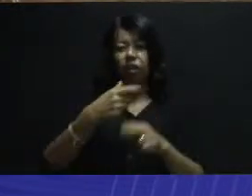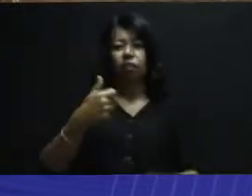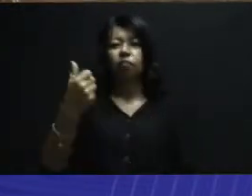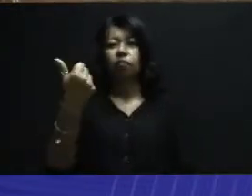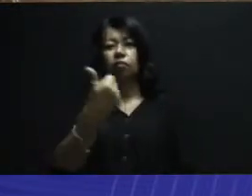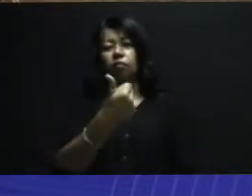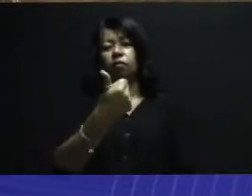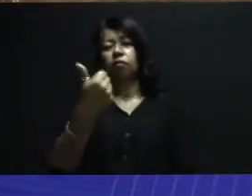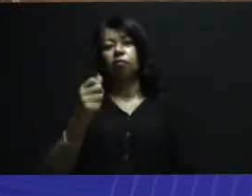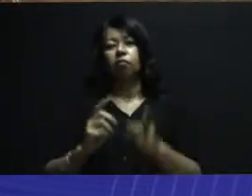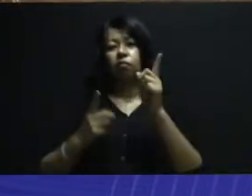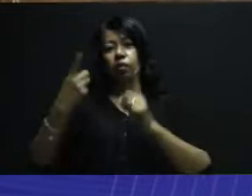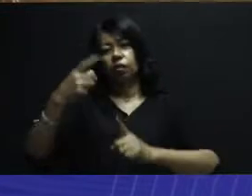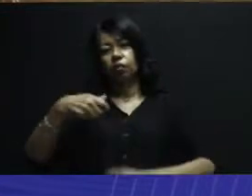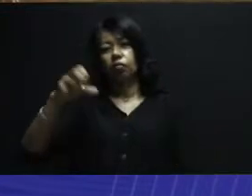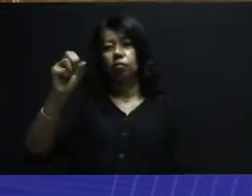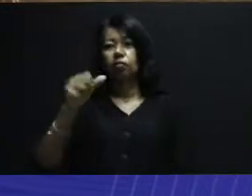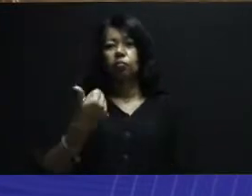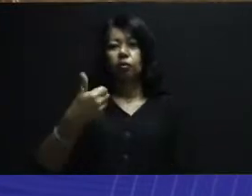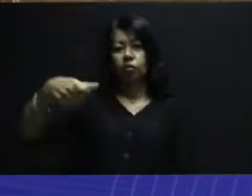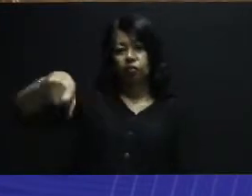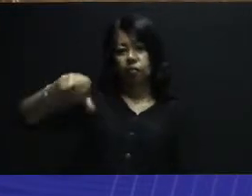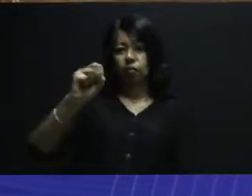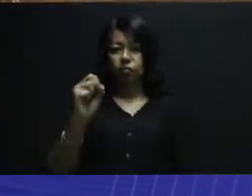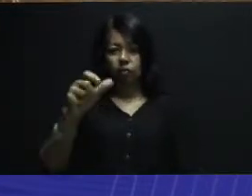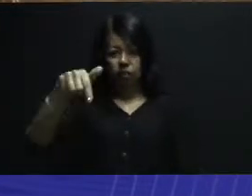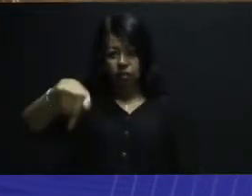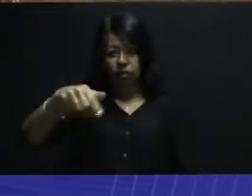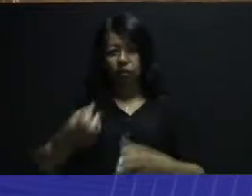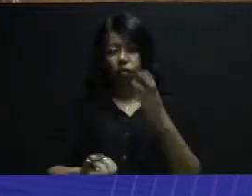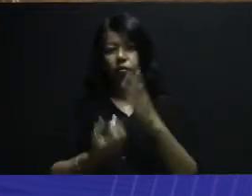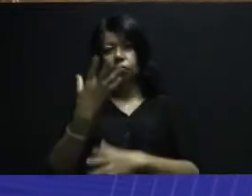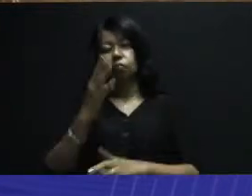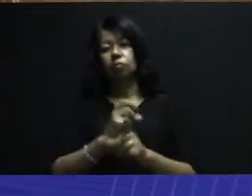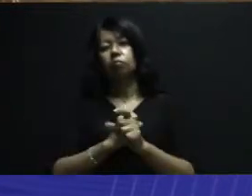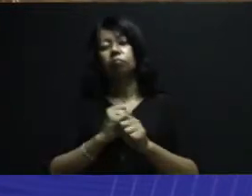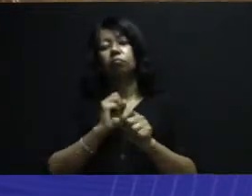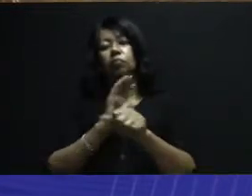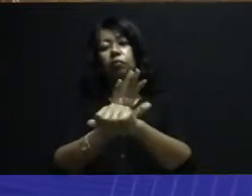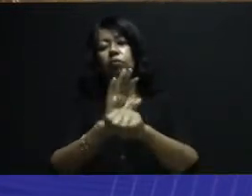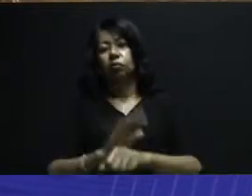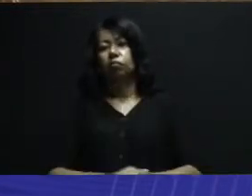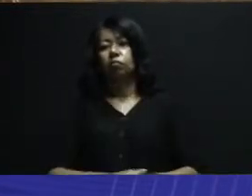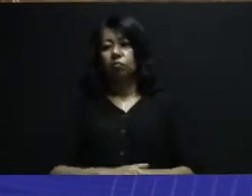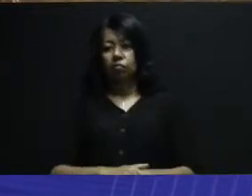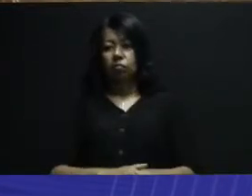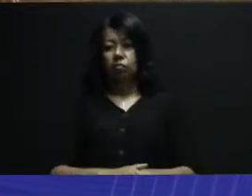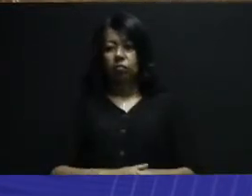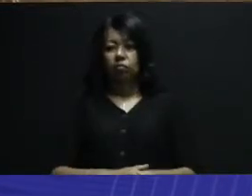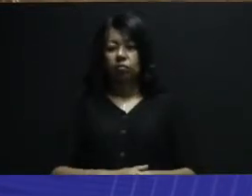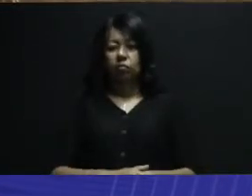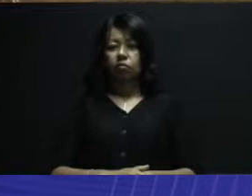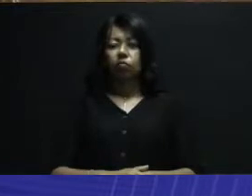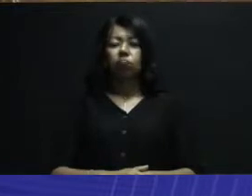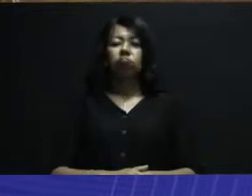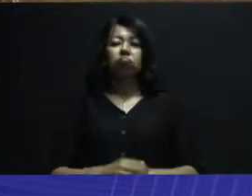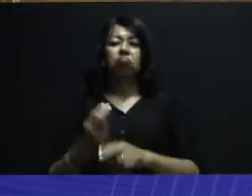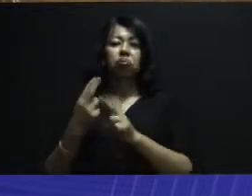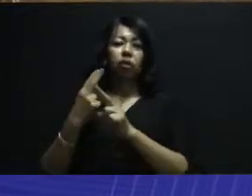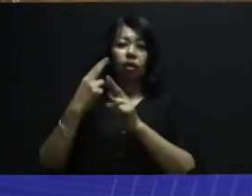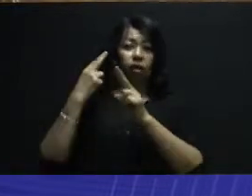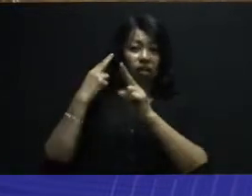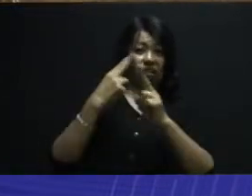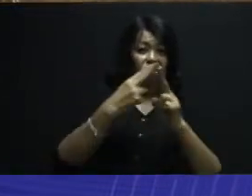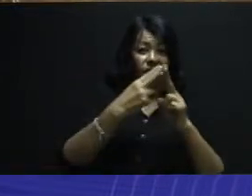fevereiro de 87 e fundou a Associação Seitokan Shorinryu em Karatê Do do